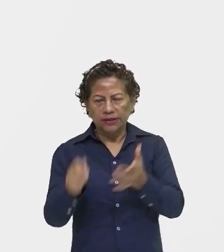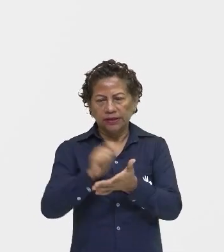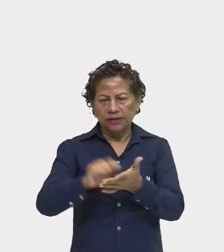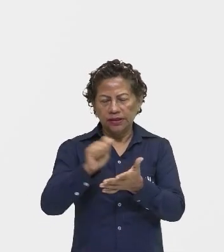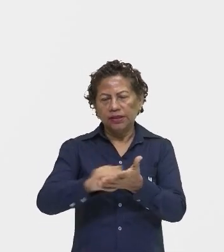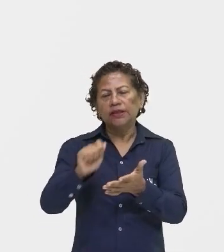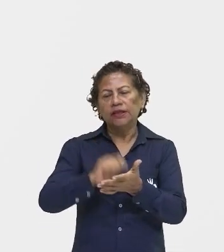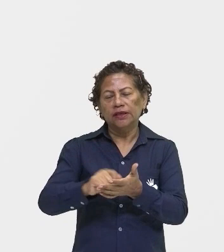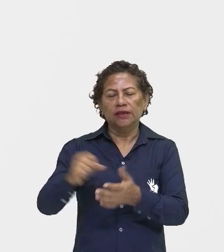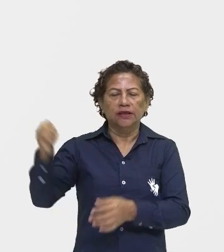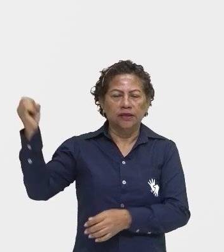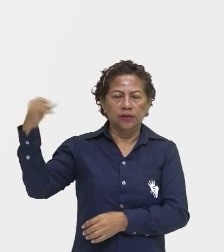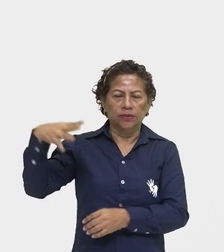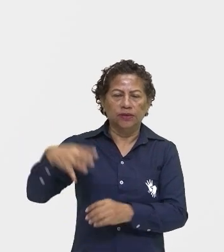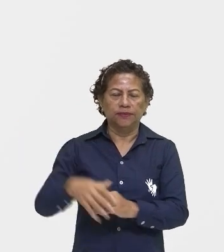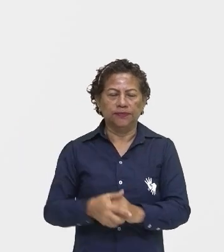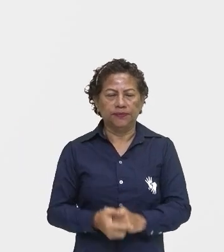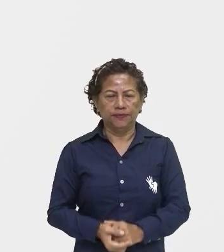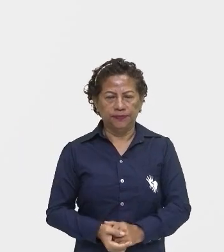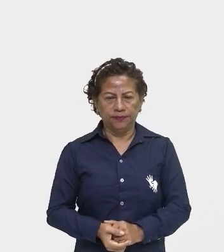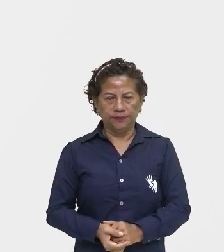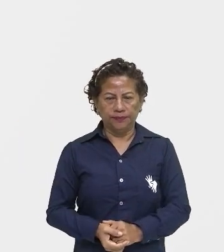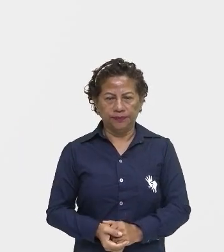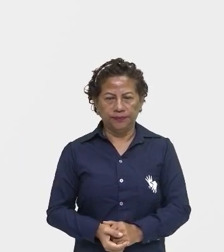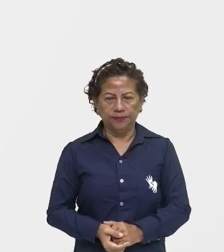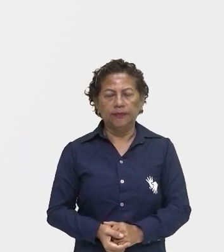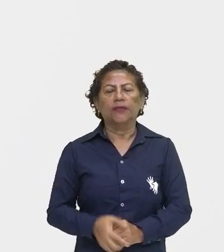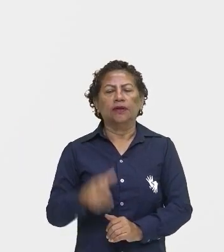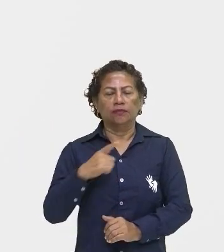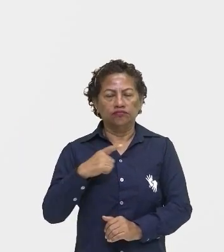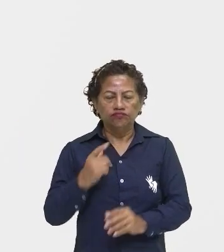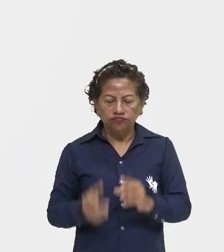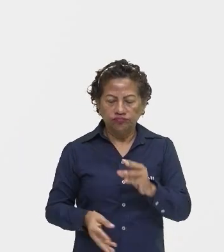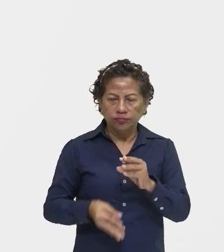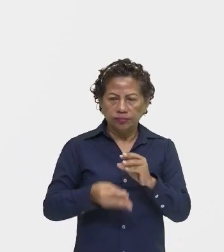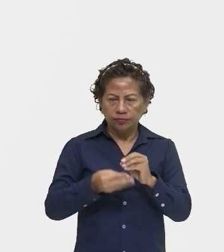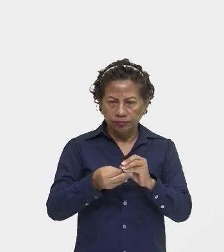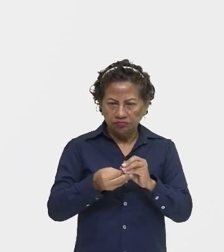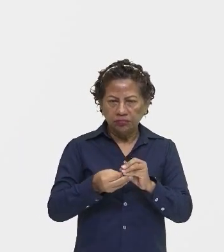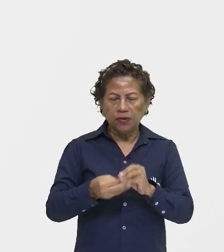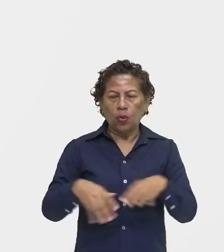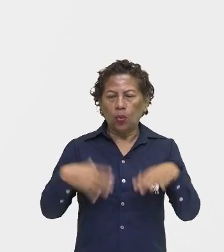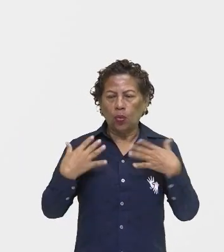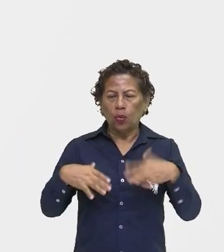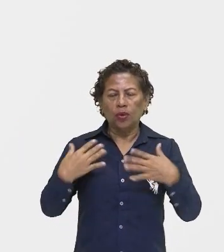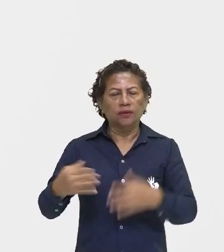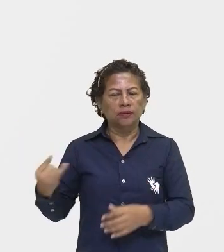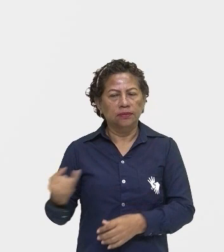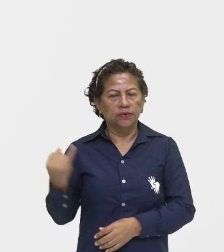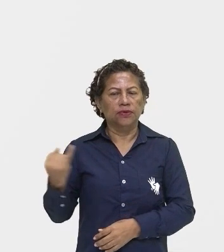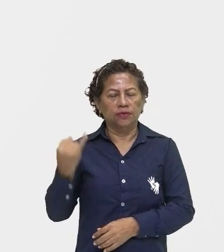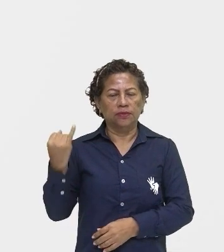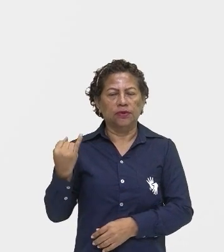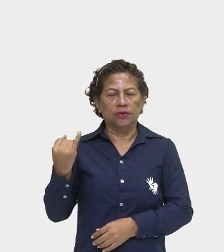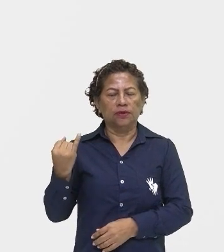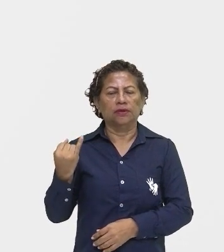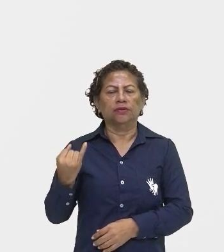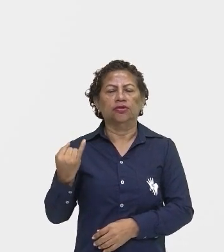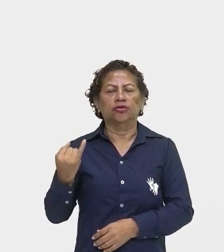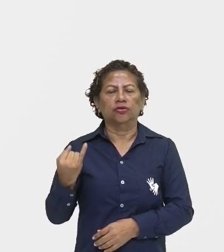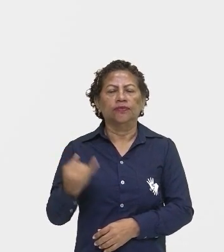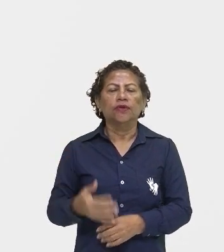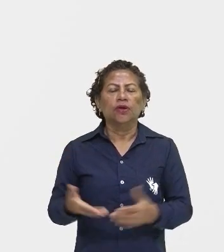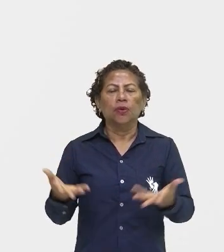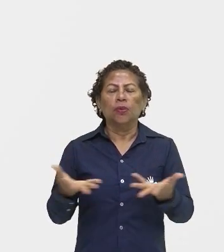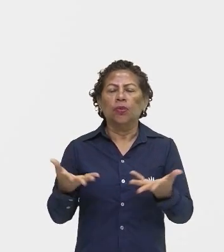A fotografia é um elemento, digamos assim, que ela está em alta nos dias atuais, né? Então, hoje em dia, a